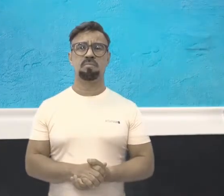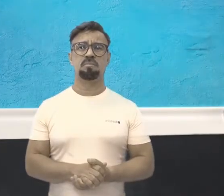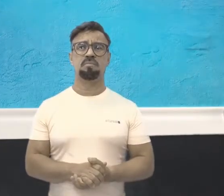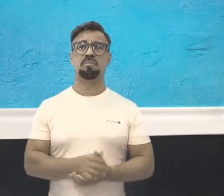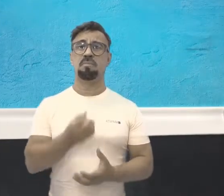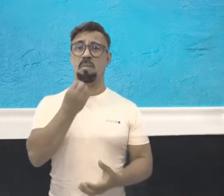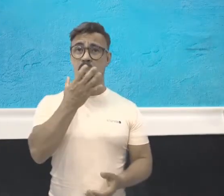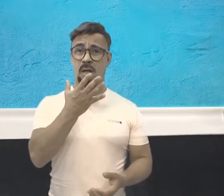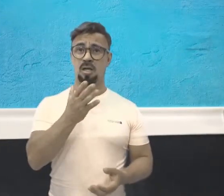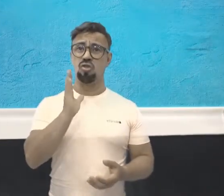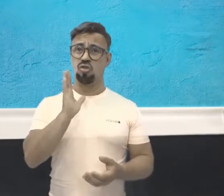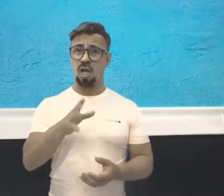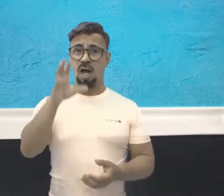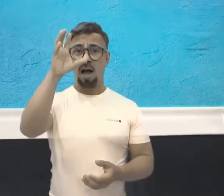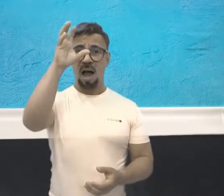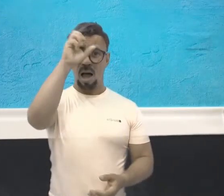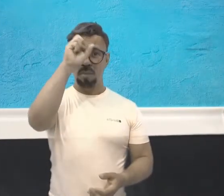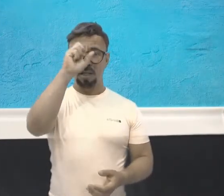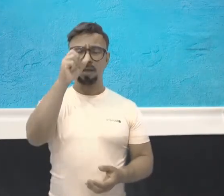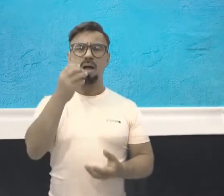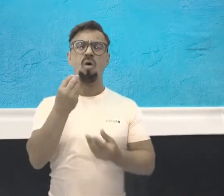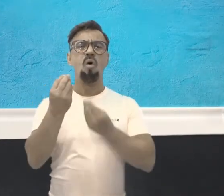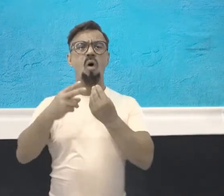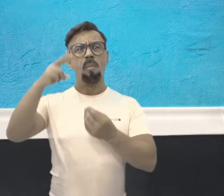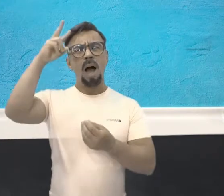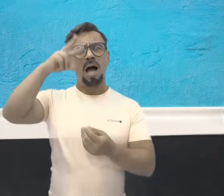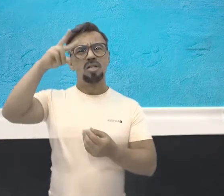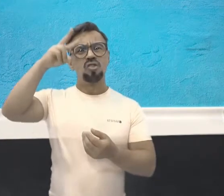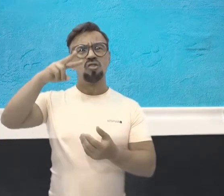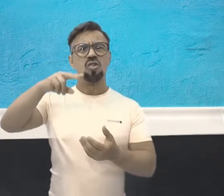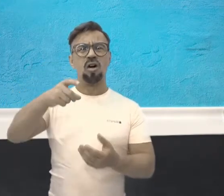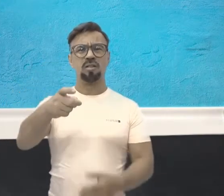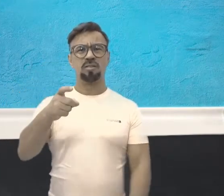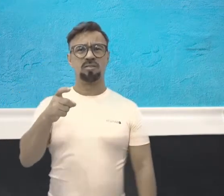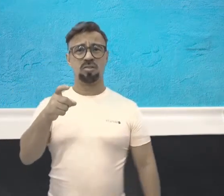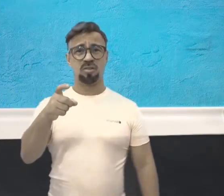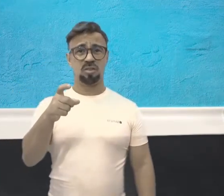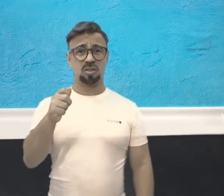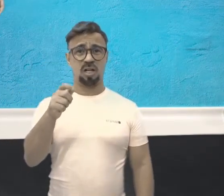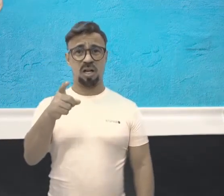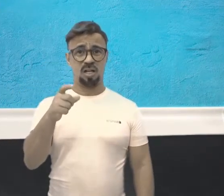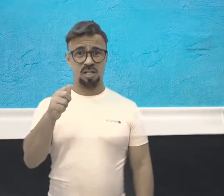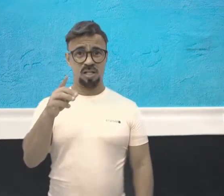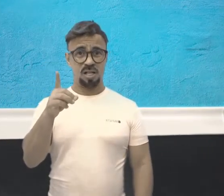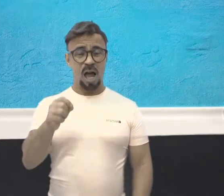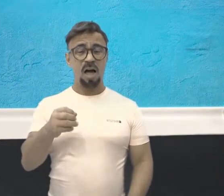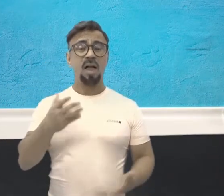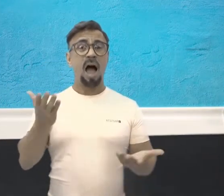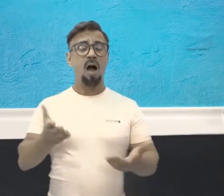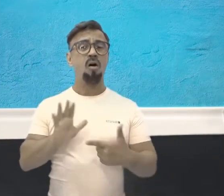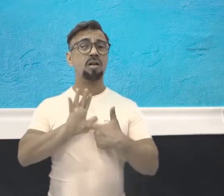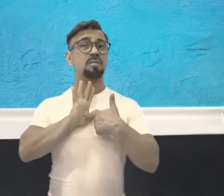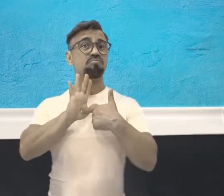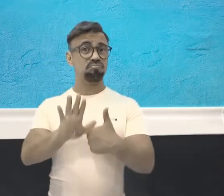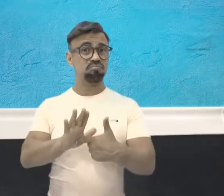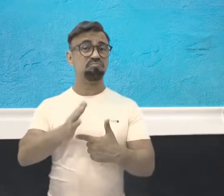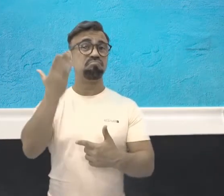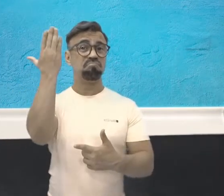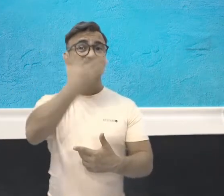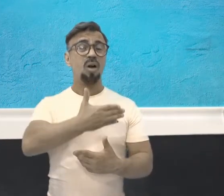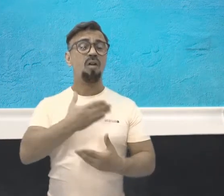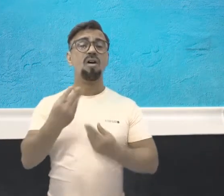beijo já que a gente aprender um pouquinho sobre a história do xaxado' a gente vai agora para a parte prática